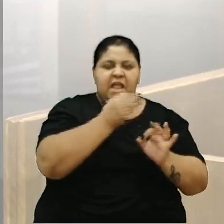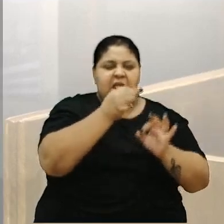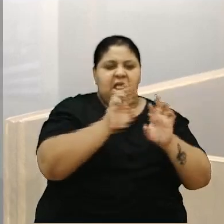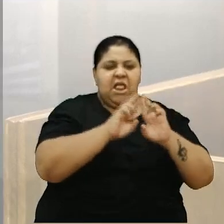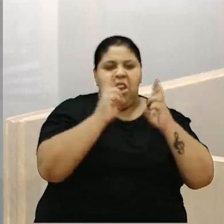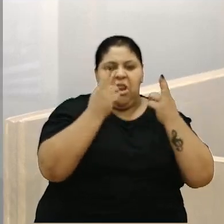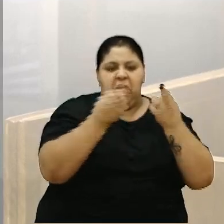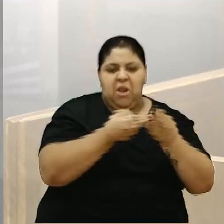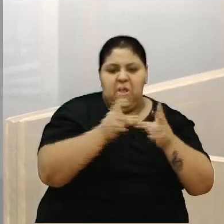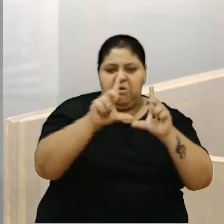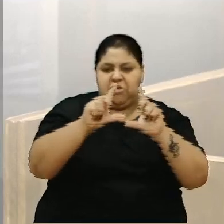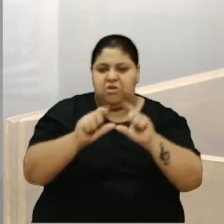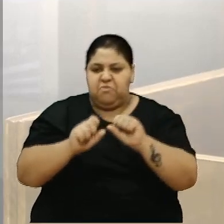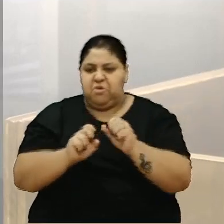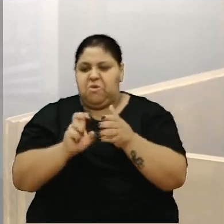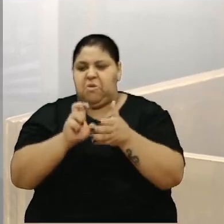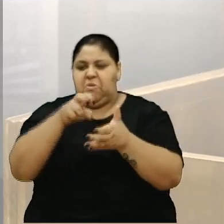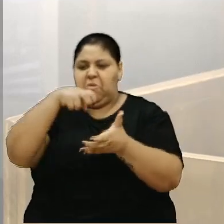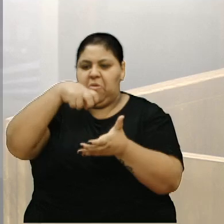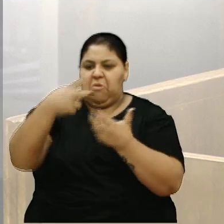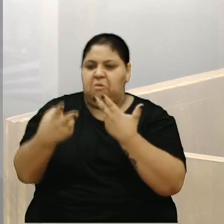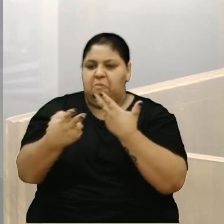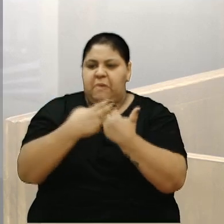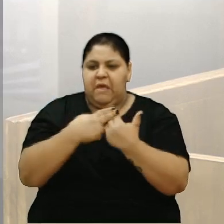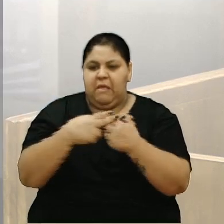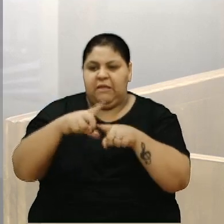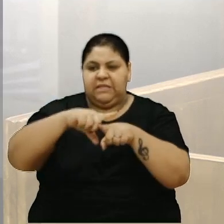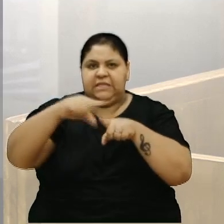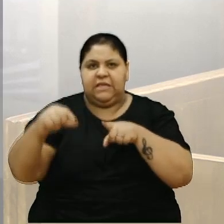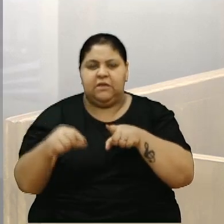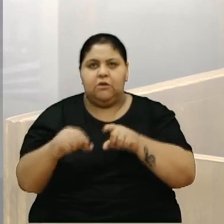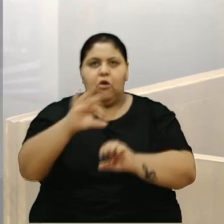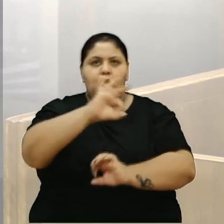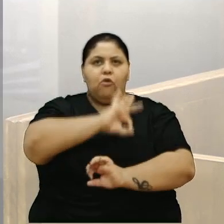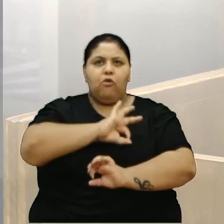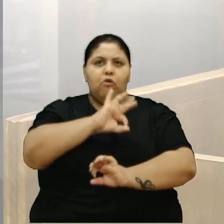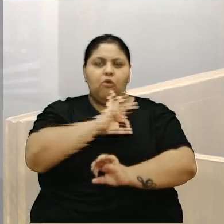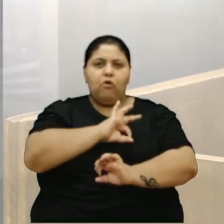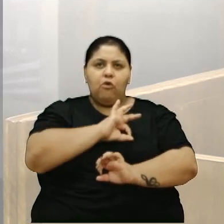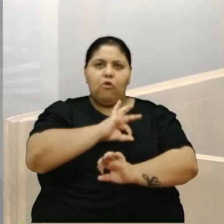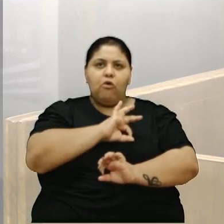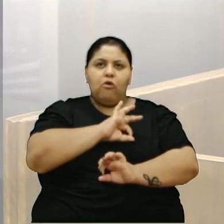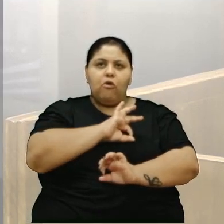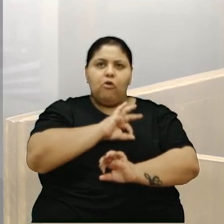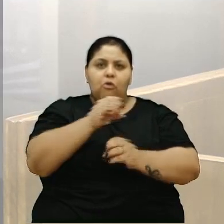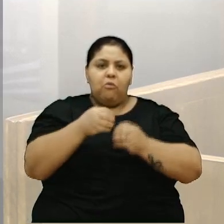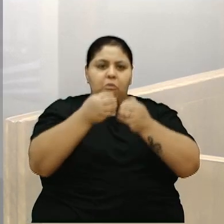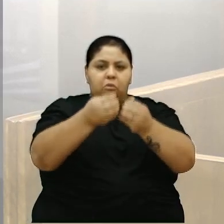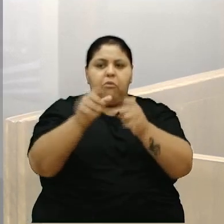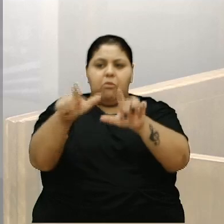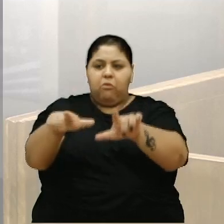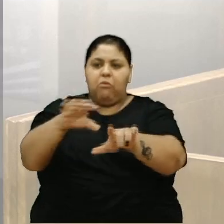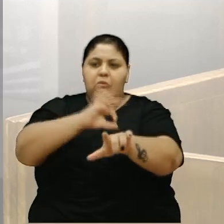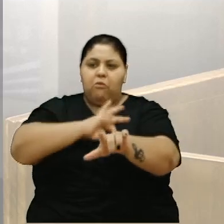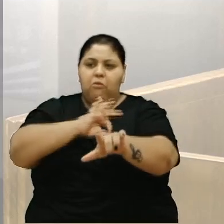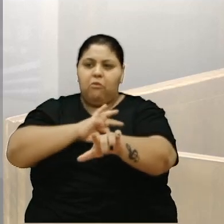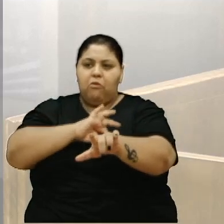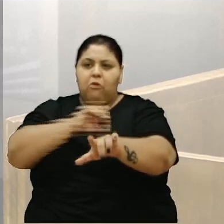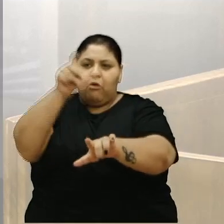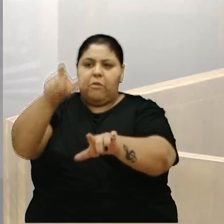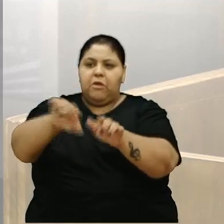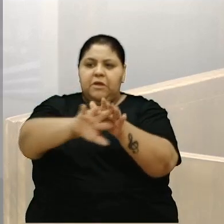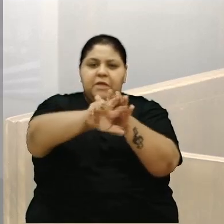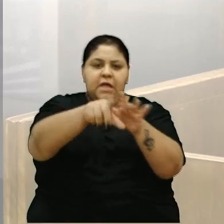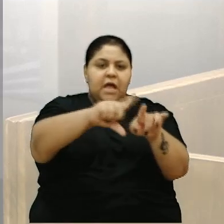de pena, saidinha, aonde que o policial leva o criminoso lá na delegacia, o criminoso sai antes que o